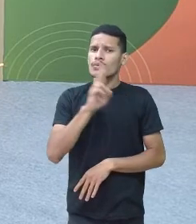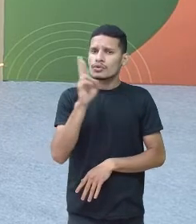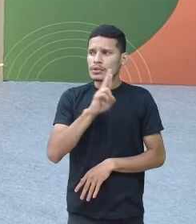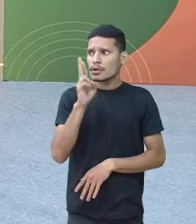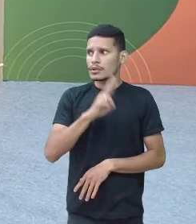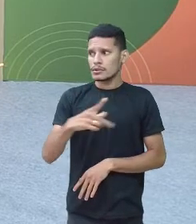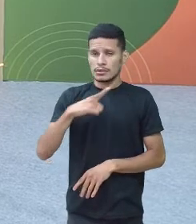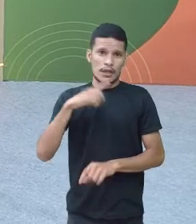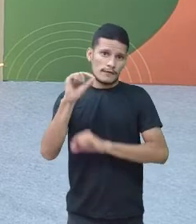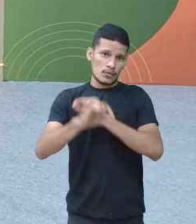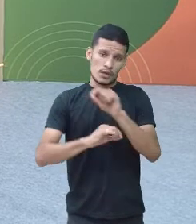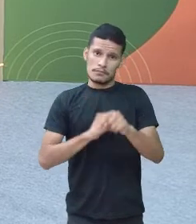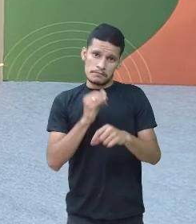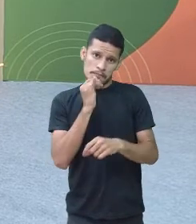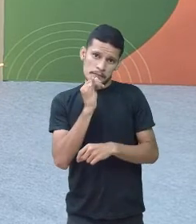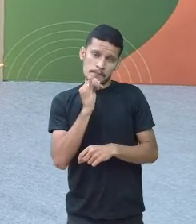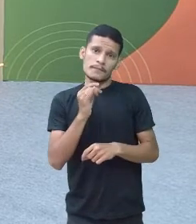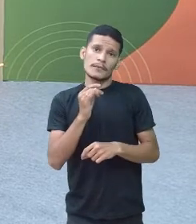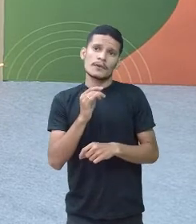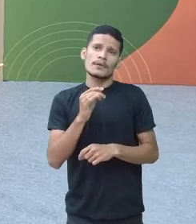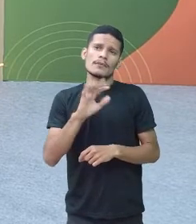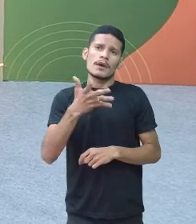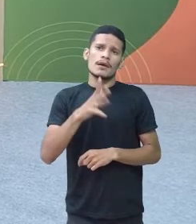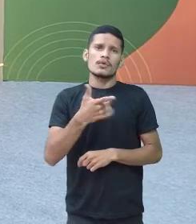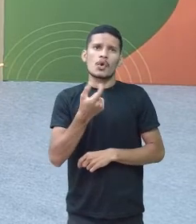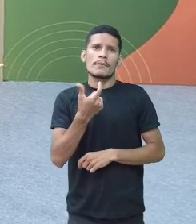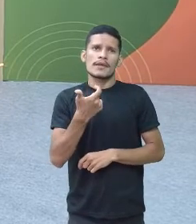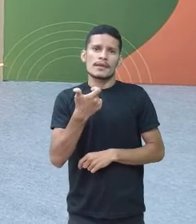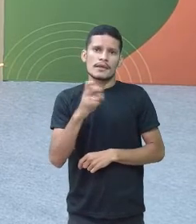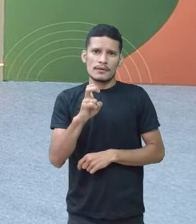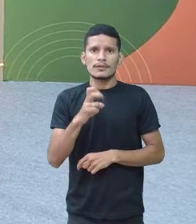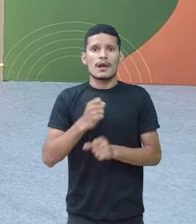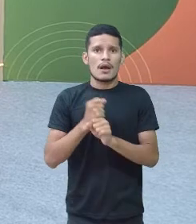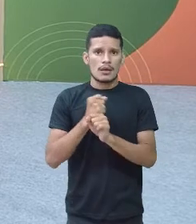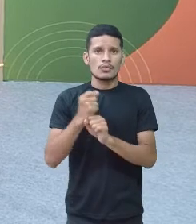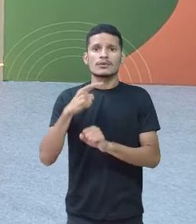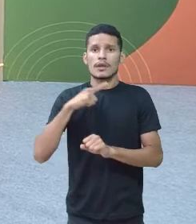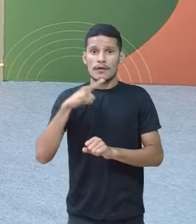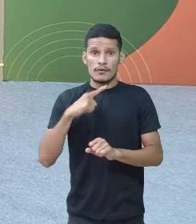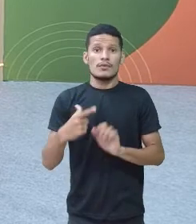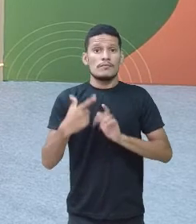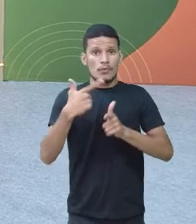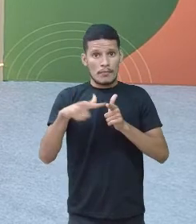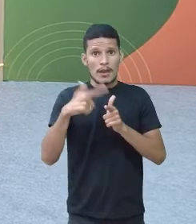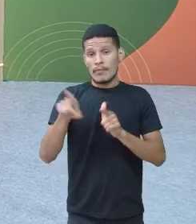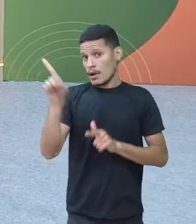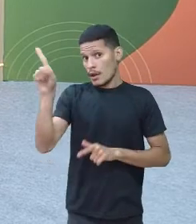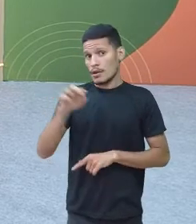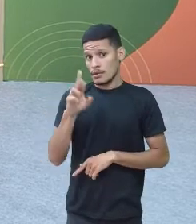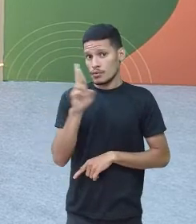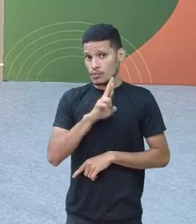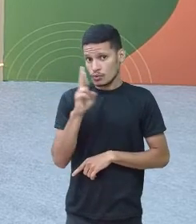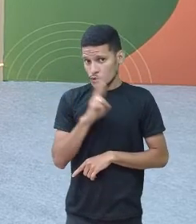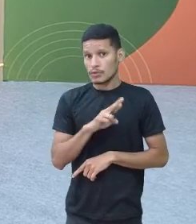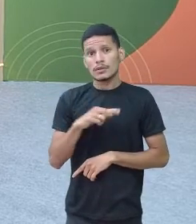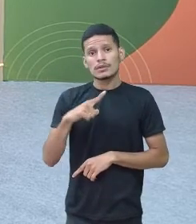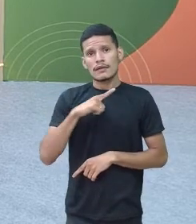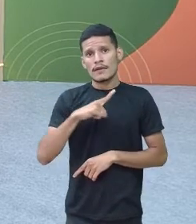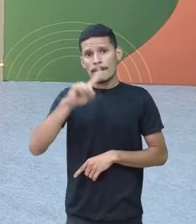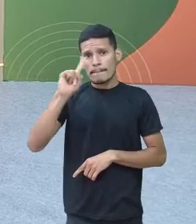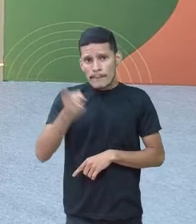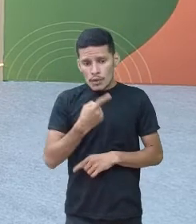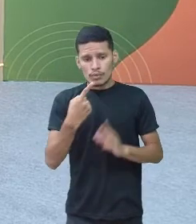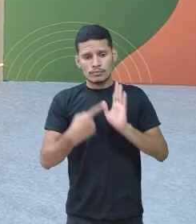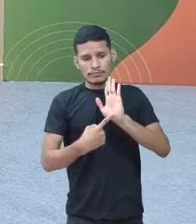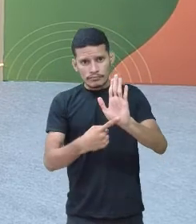teve aí, mas no ano de 2015 teve um escândalo de dopagem lá na Rússia, né? Mais de 1.000